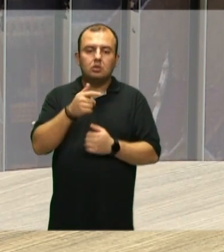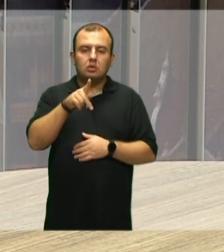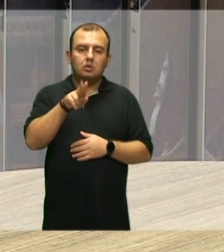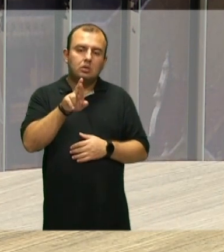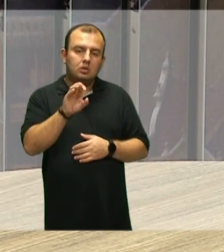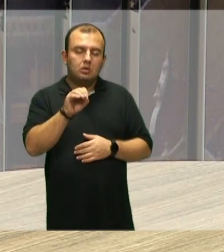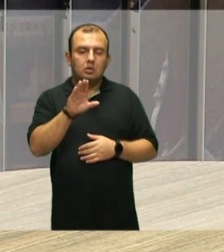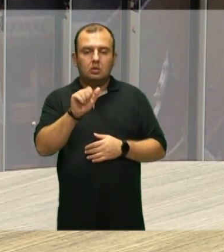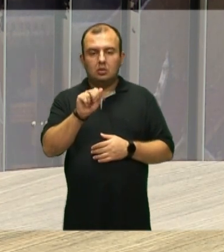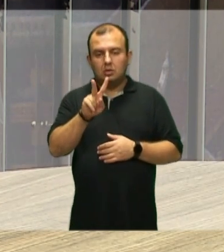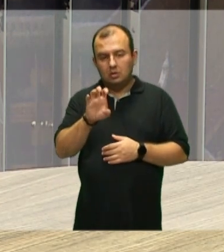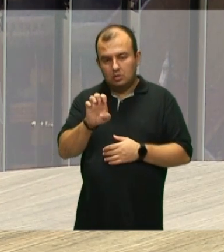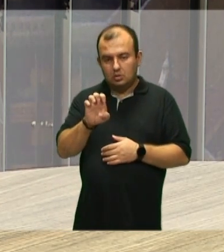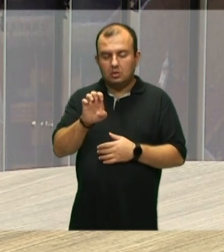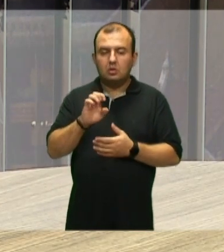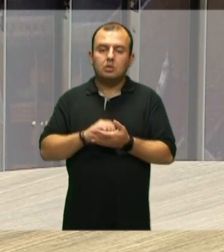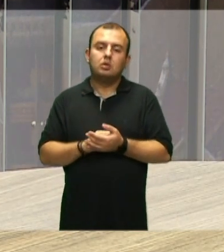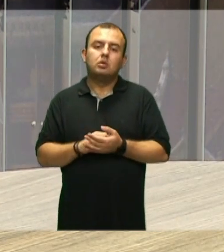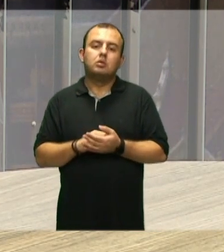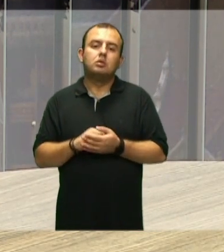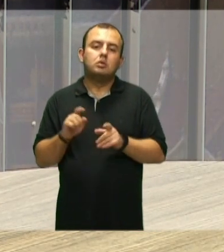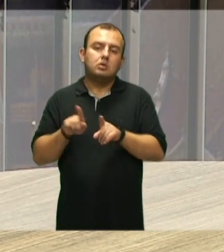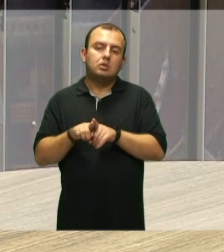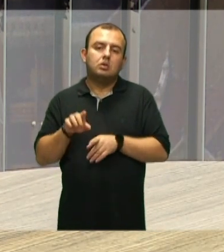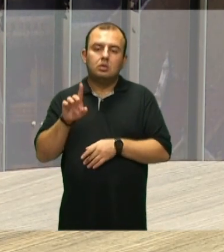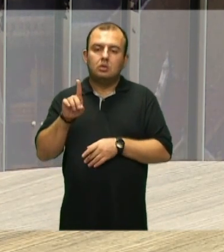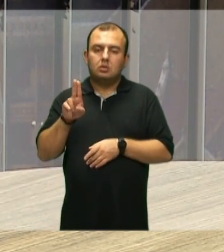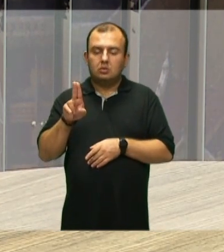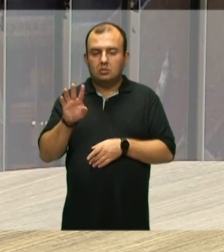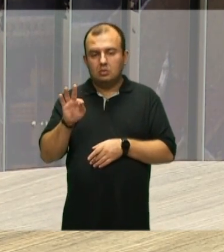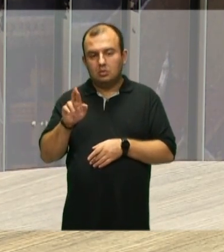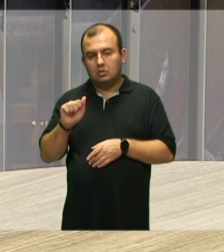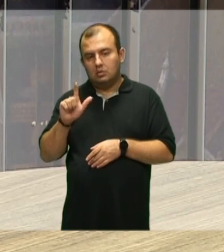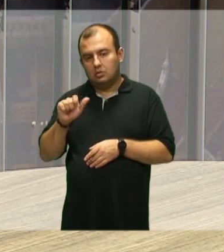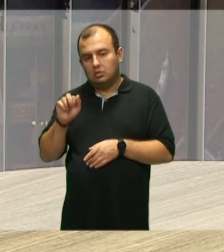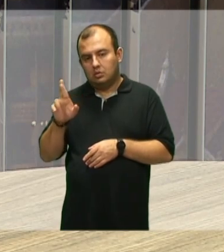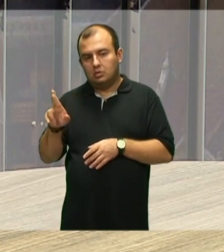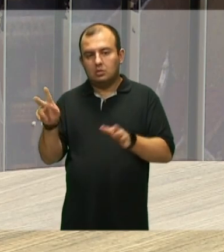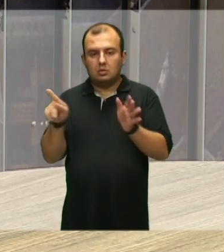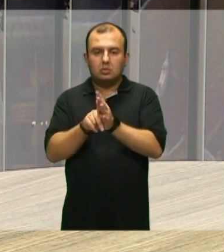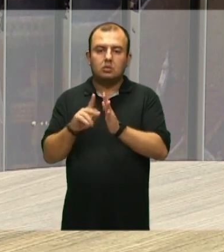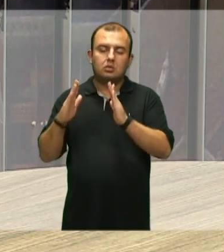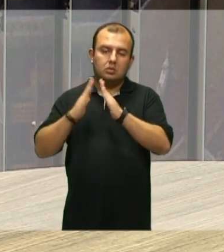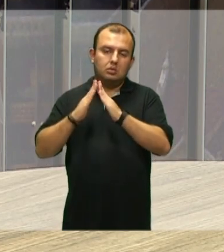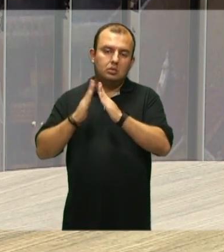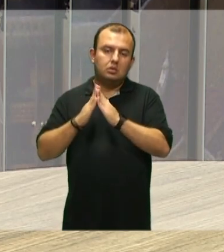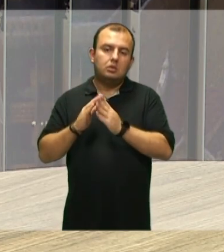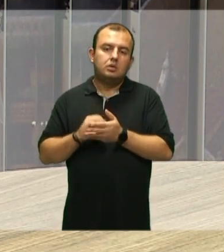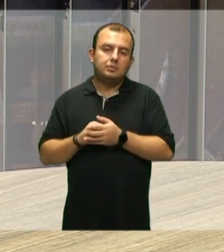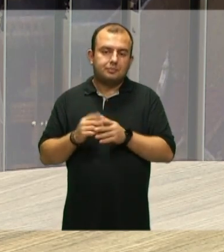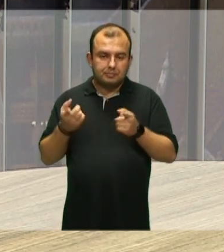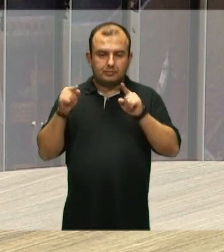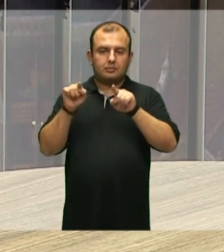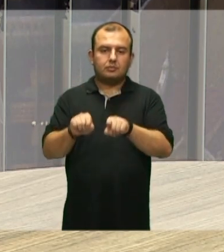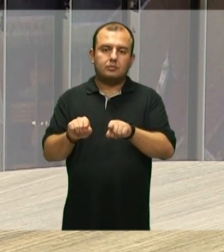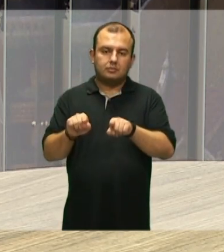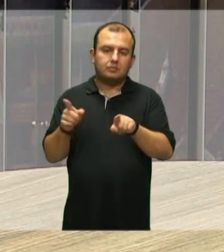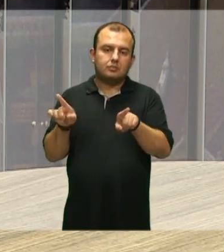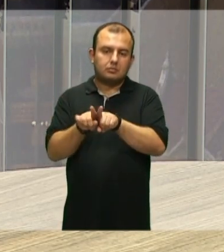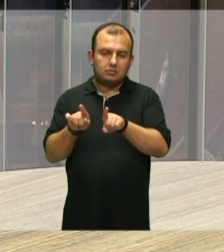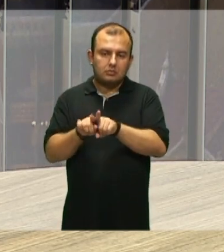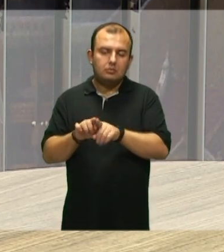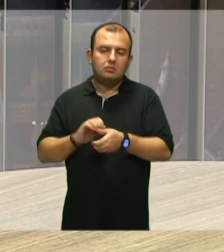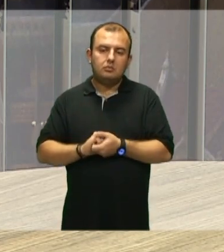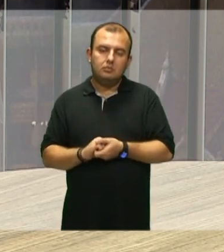Procave, Incorporações, e a Dutralar, né, que é a proprietária da casa, então a gente tem uma parceria ali com eles